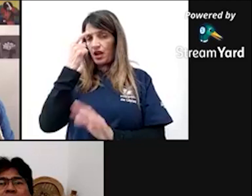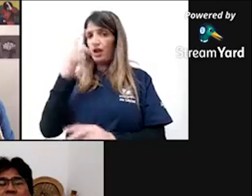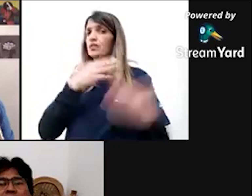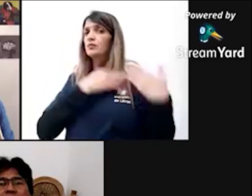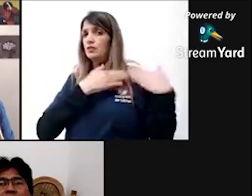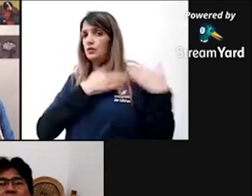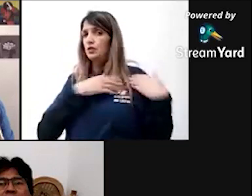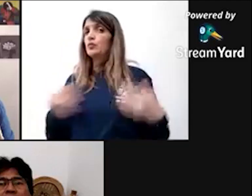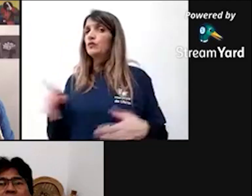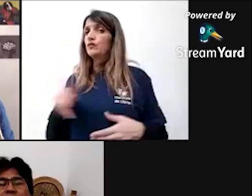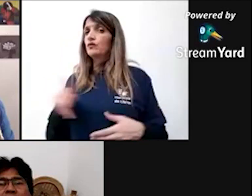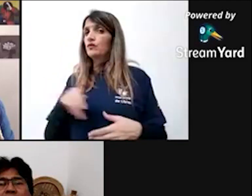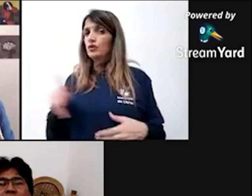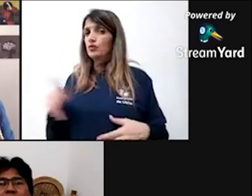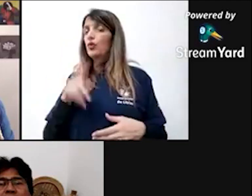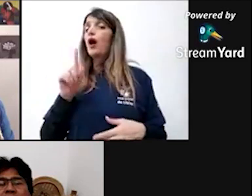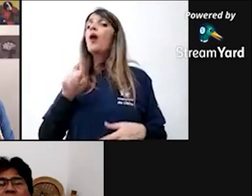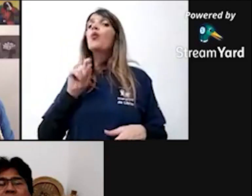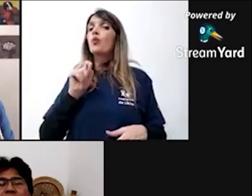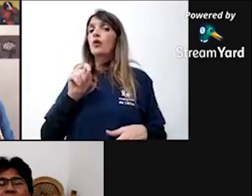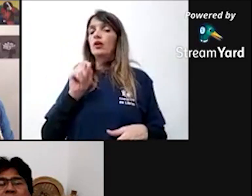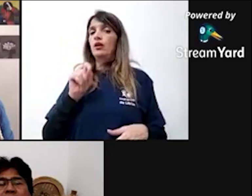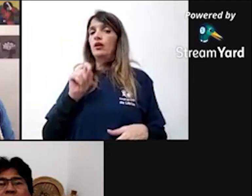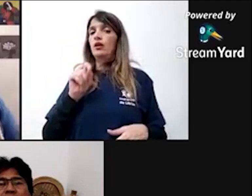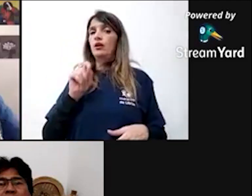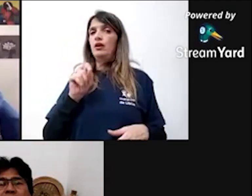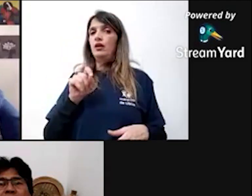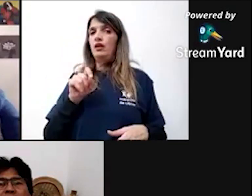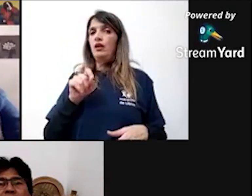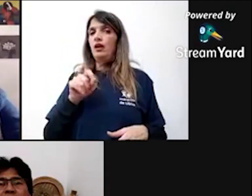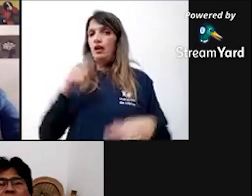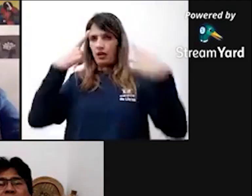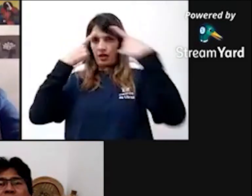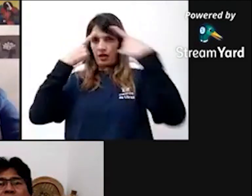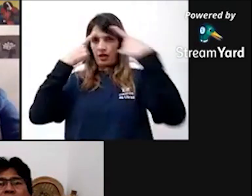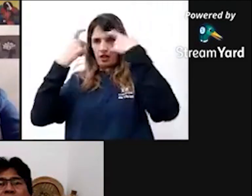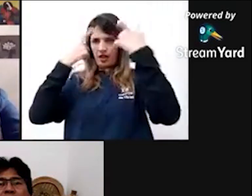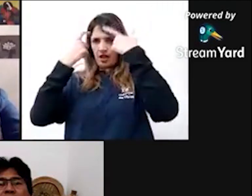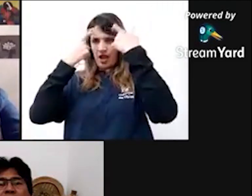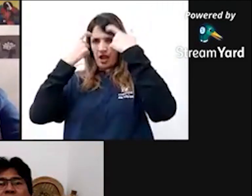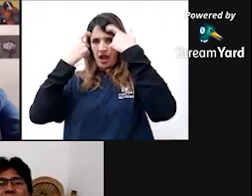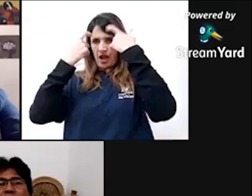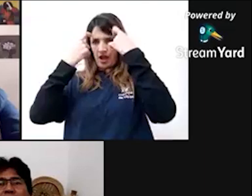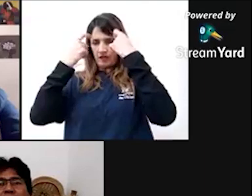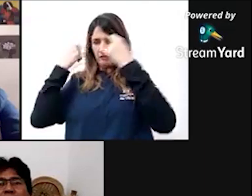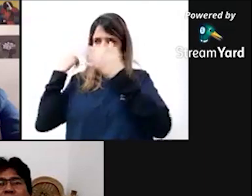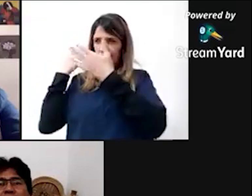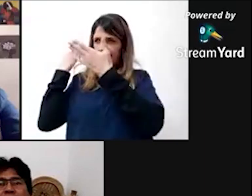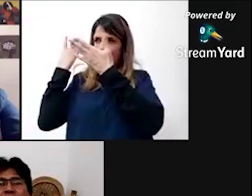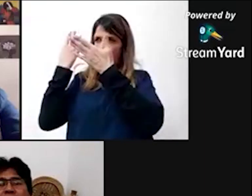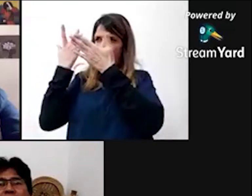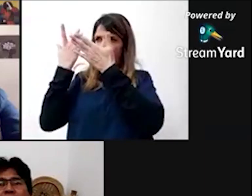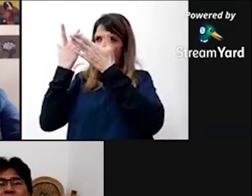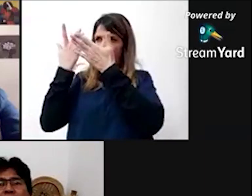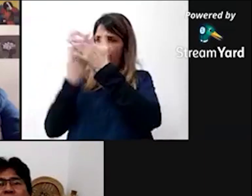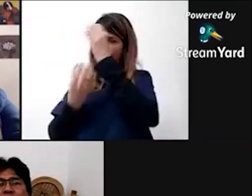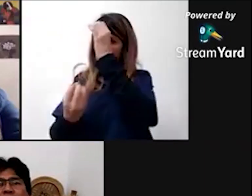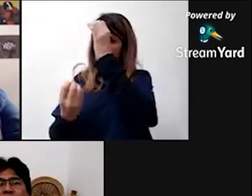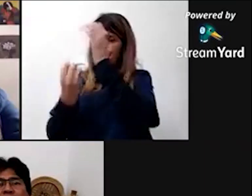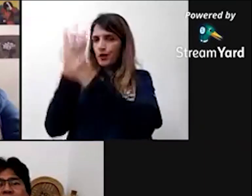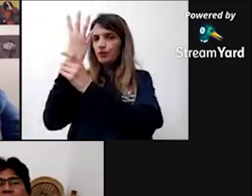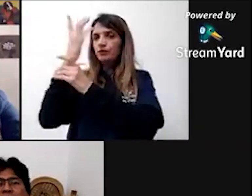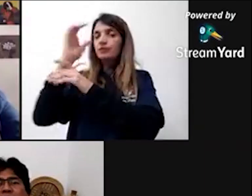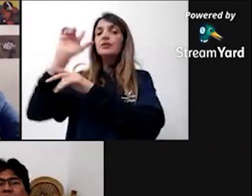justamente fazer com que as ideias preconcebidas venham à tona para que depois a gente